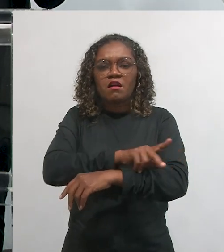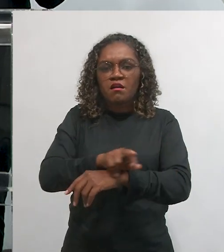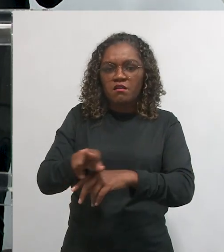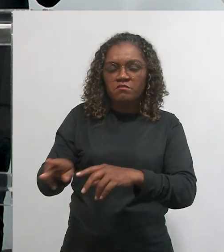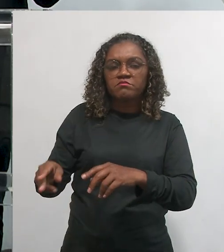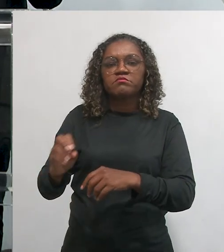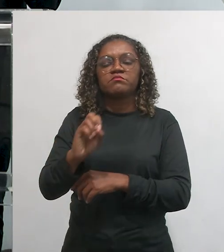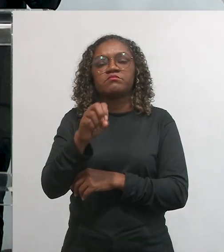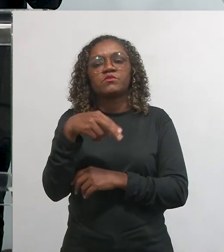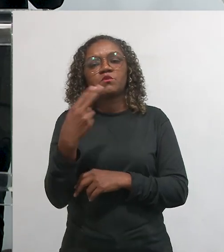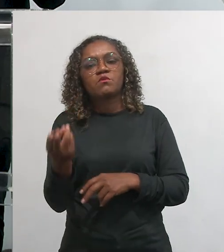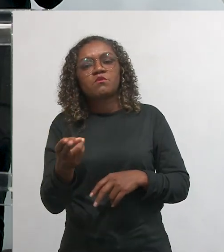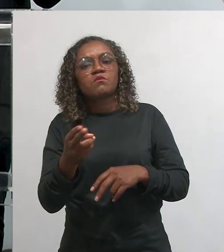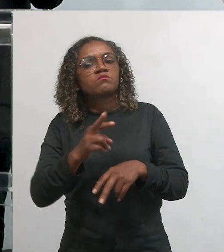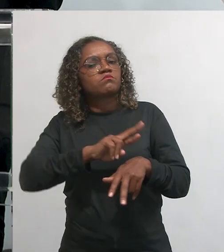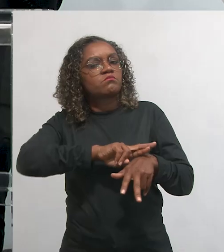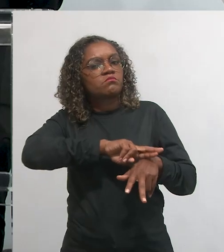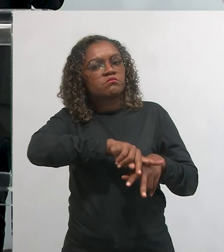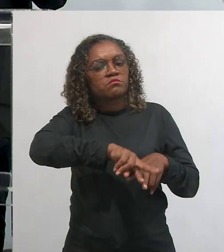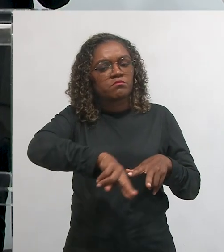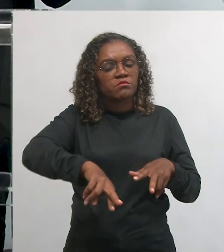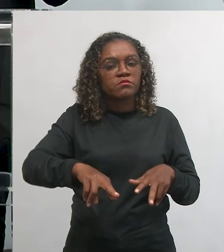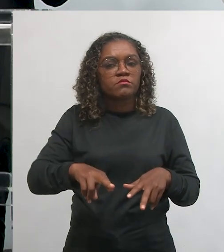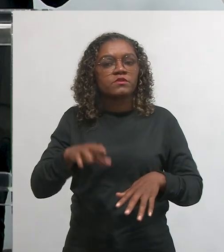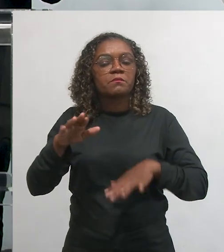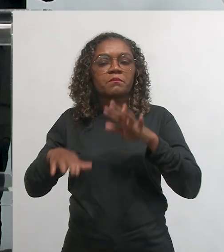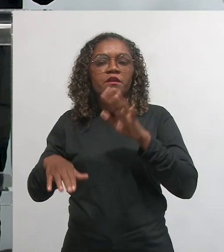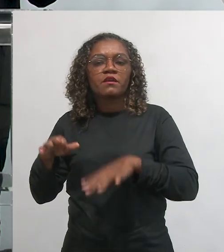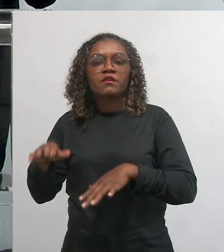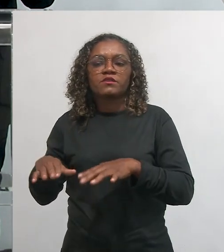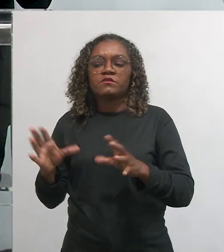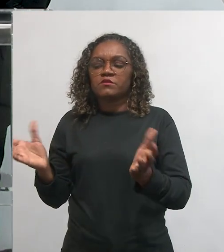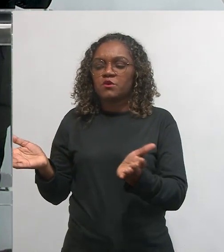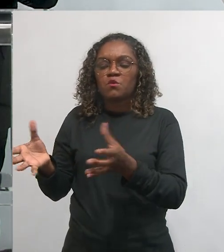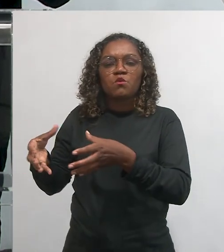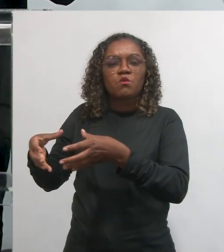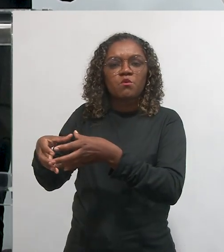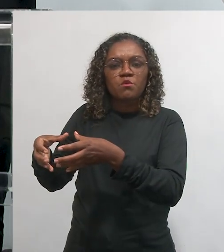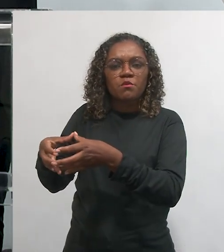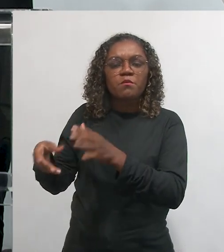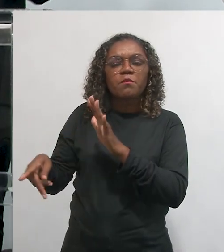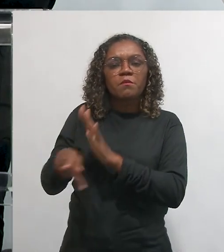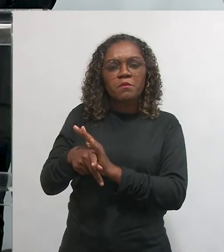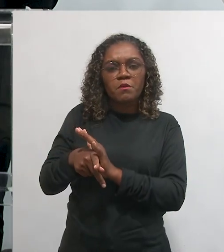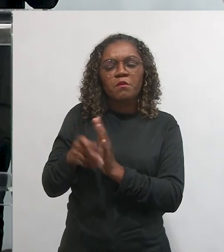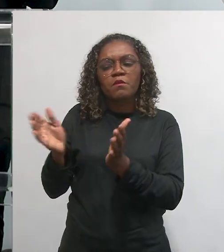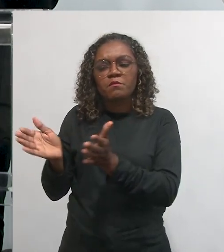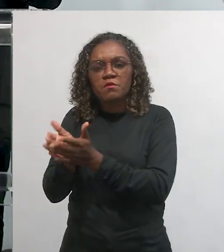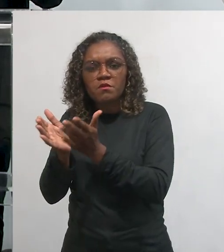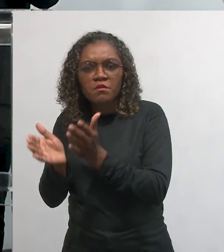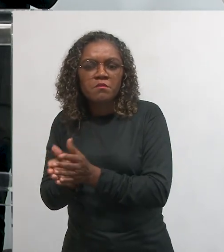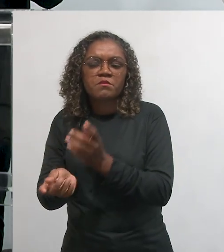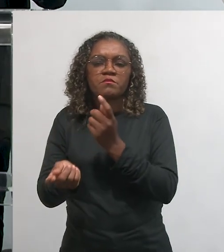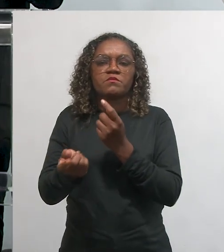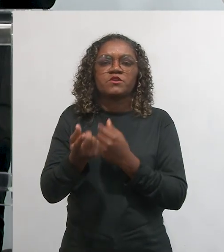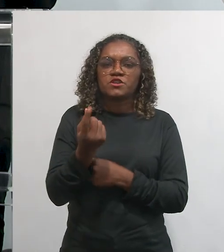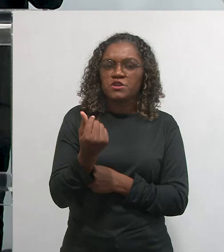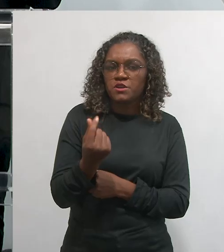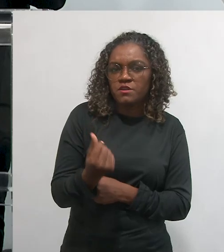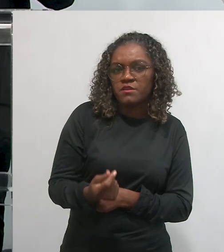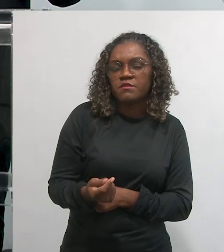tenha, qual raça, etnia, qual procedência econômica, qual status